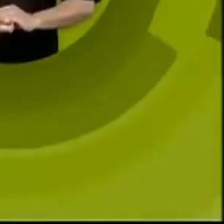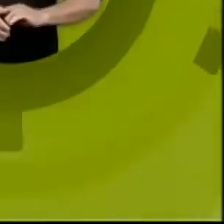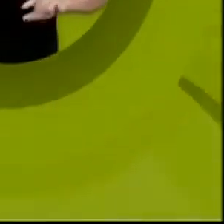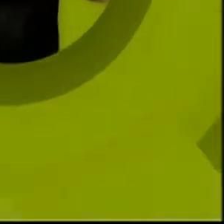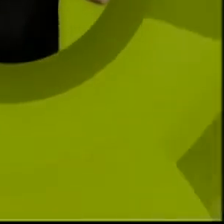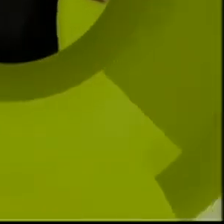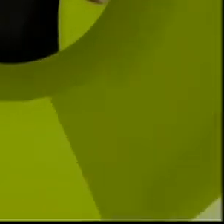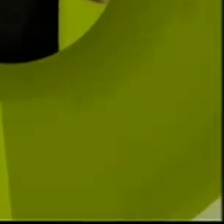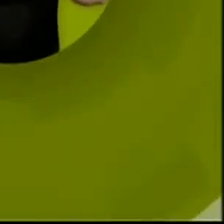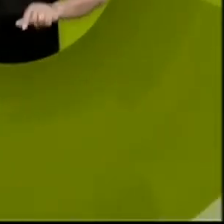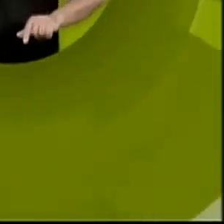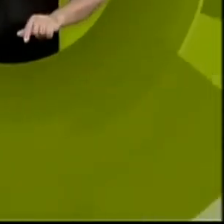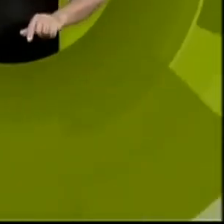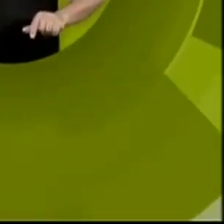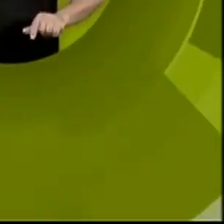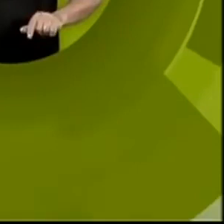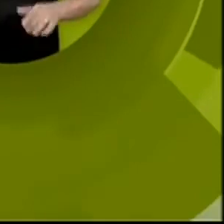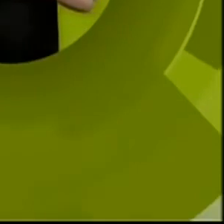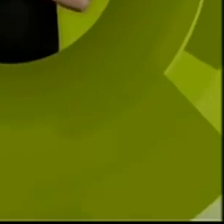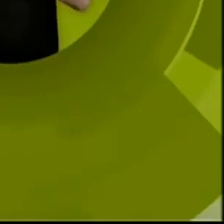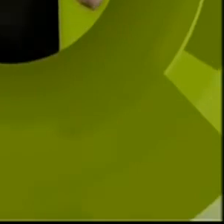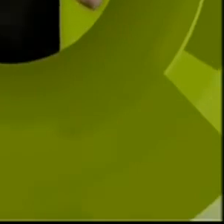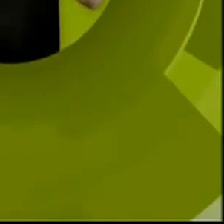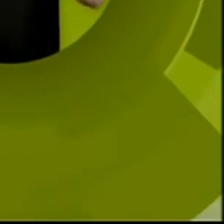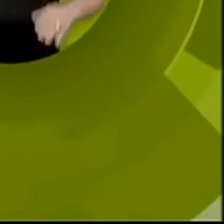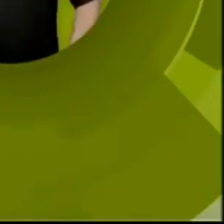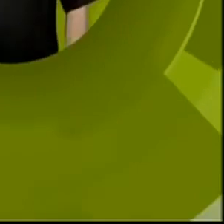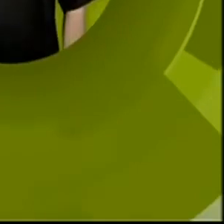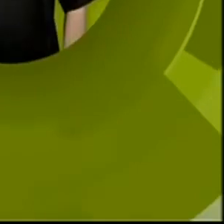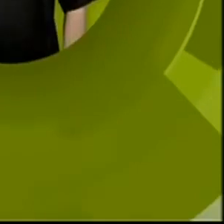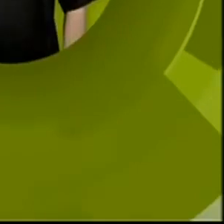o programa a seguir é livre para todos os